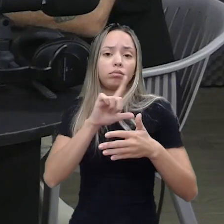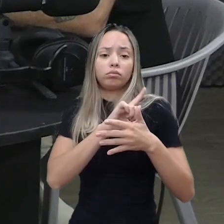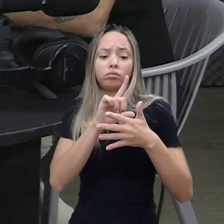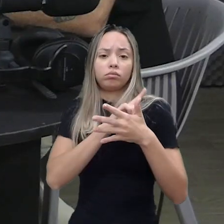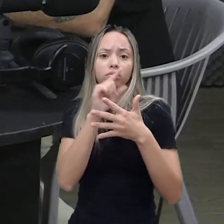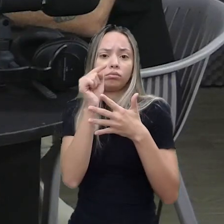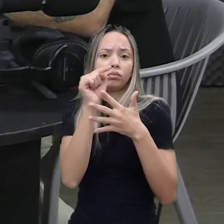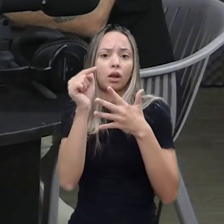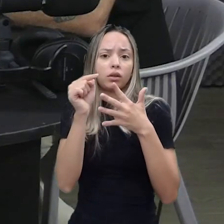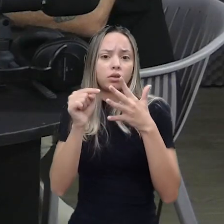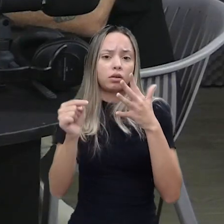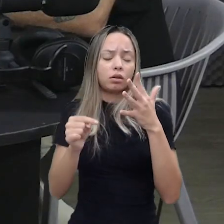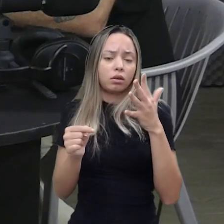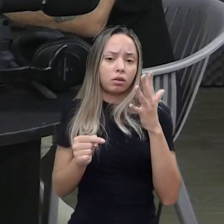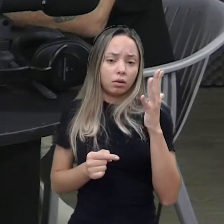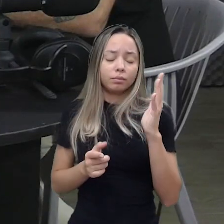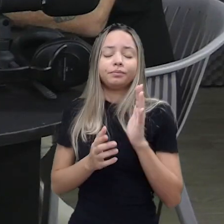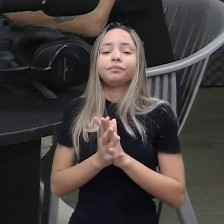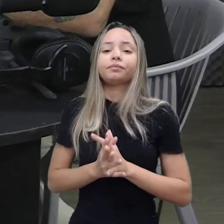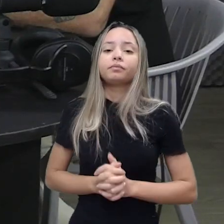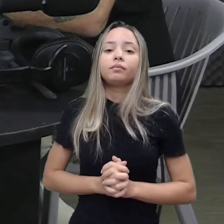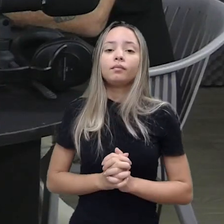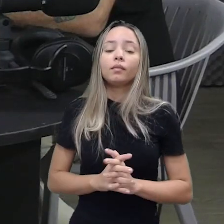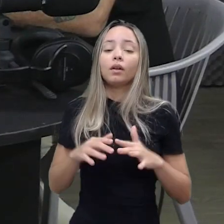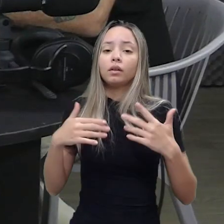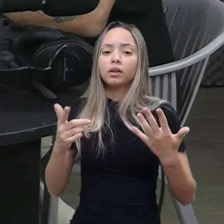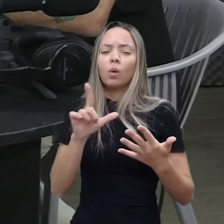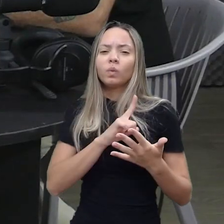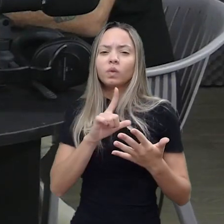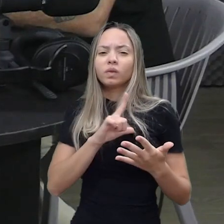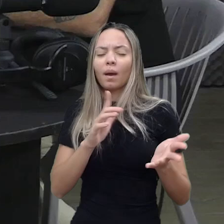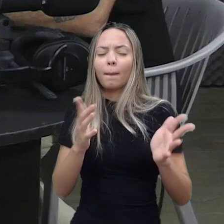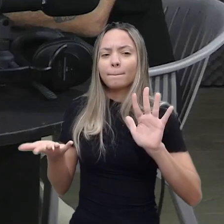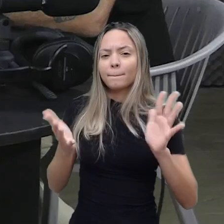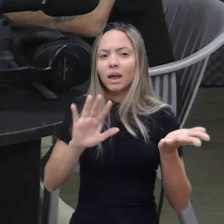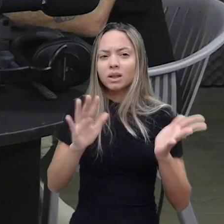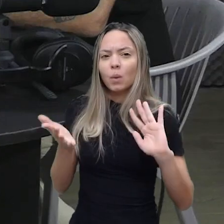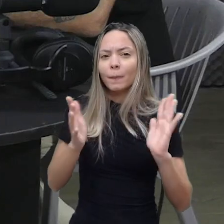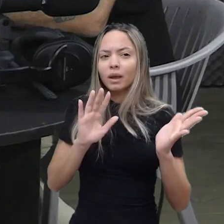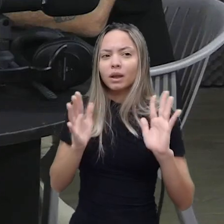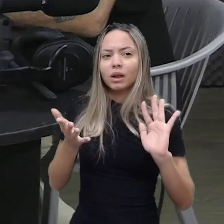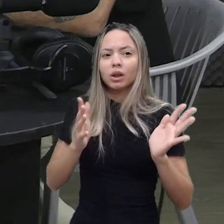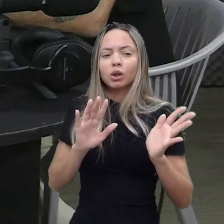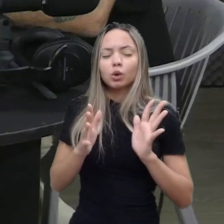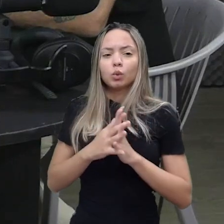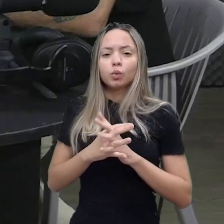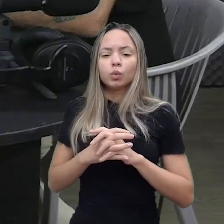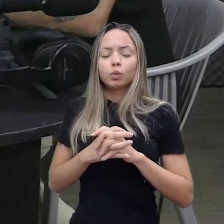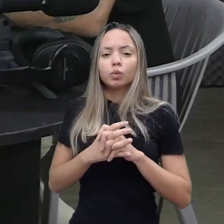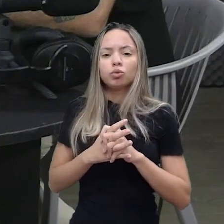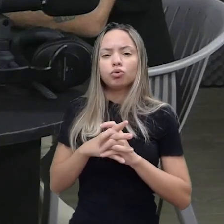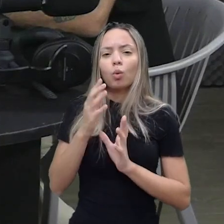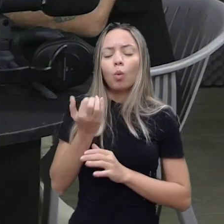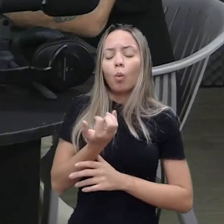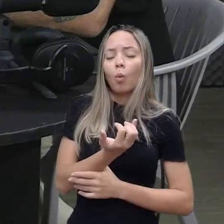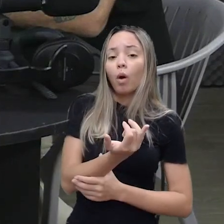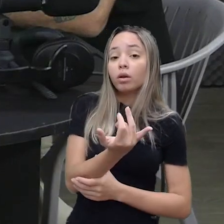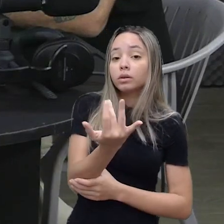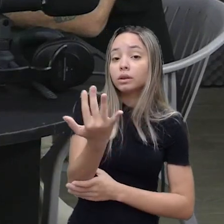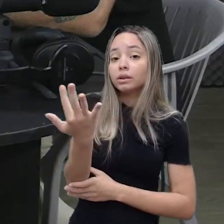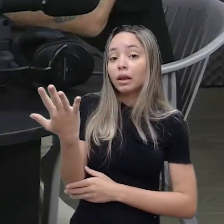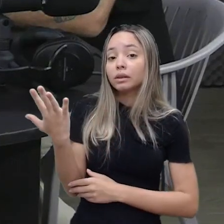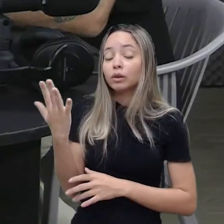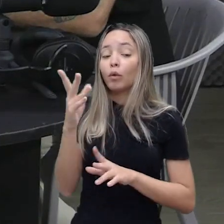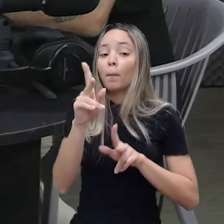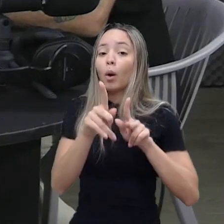TEA. A gente tem aí em torno de, digamos assim, o quantitativo